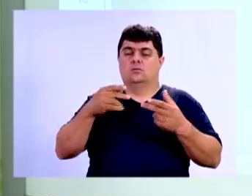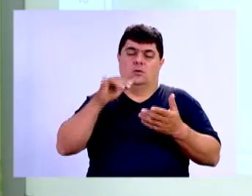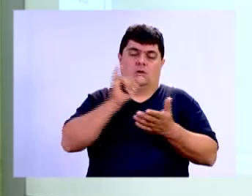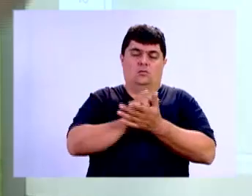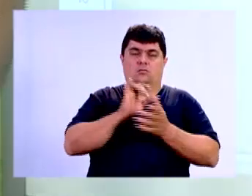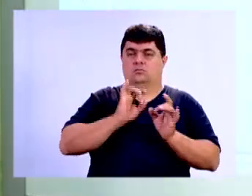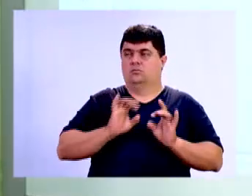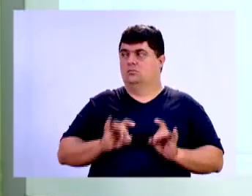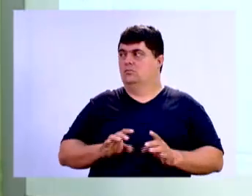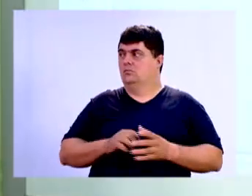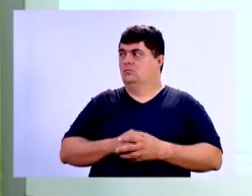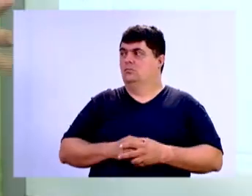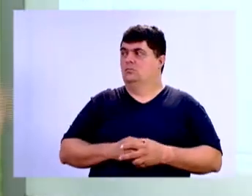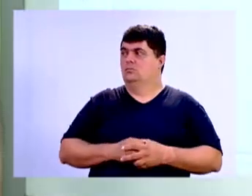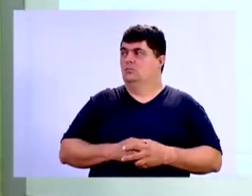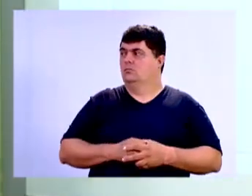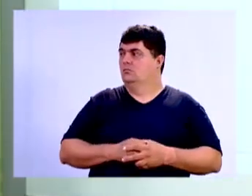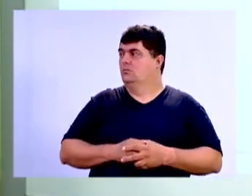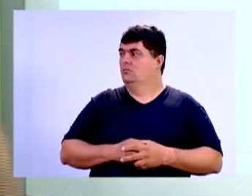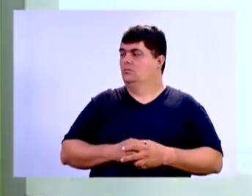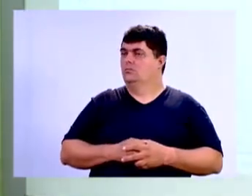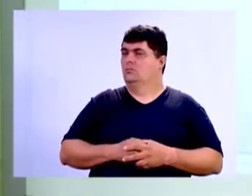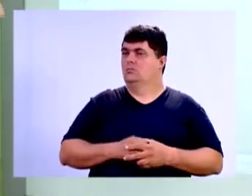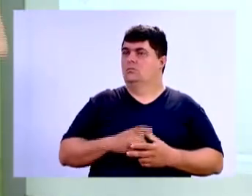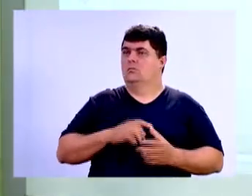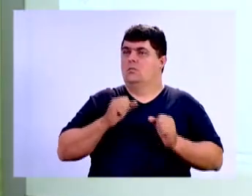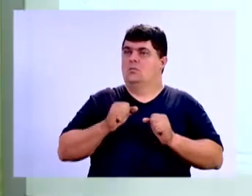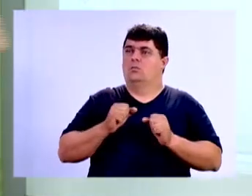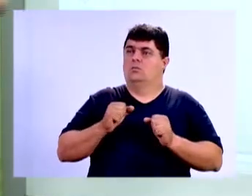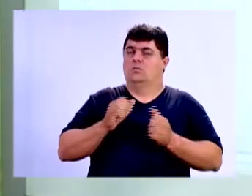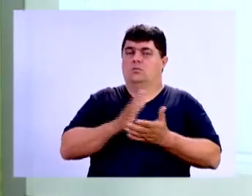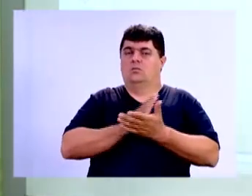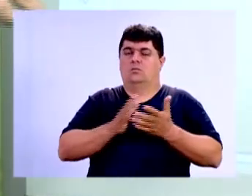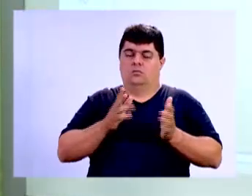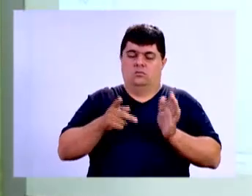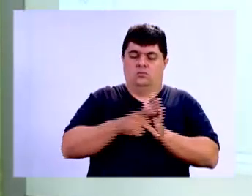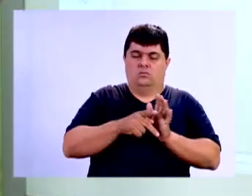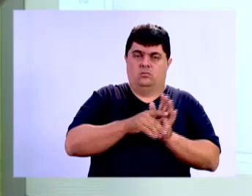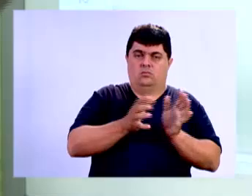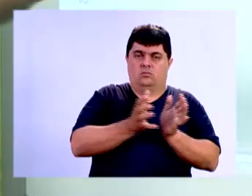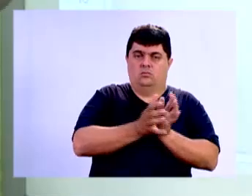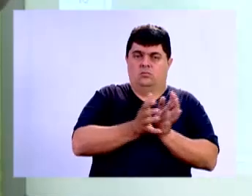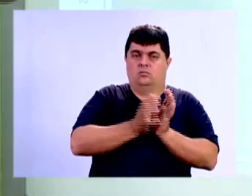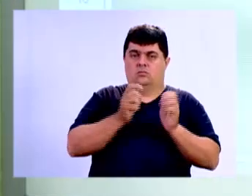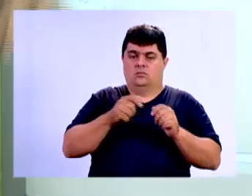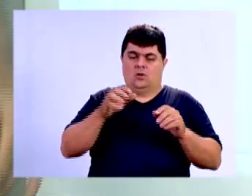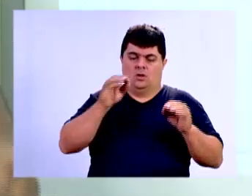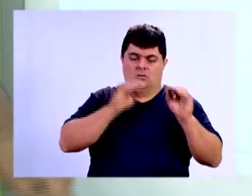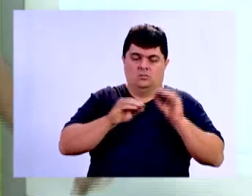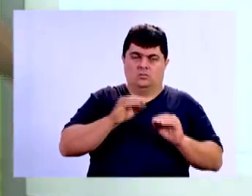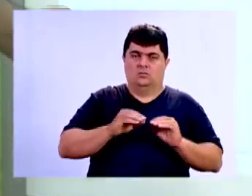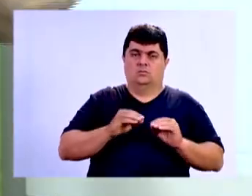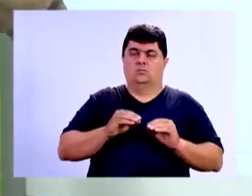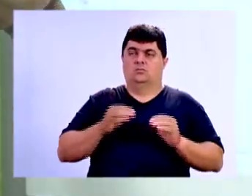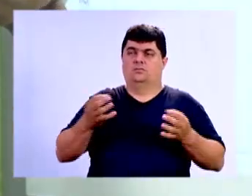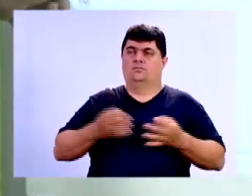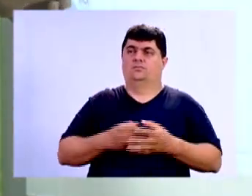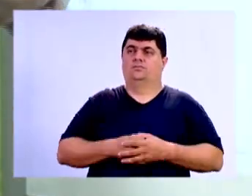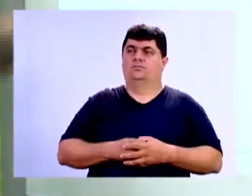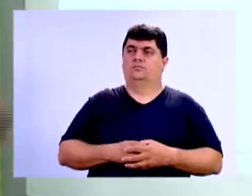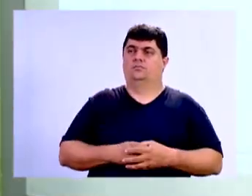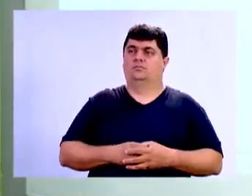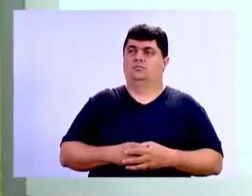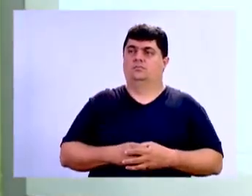lista. Somente assim. Eu posso criar um módulo específico para adicionar aquele elemento na lista. Perfeito.